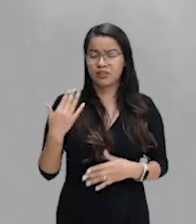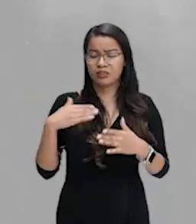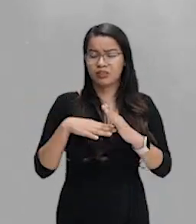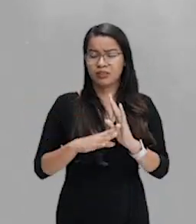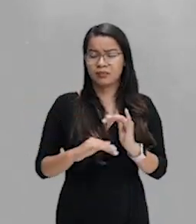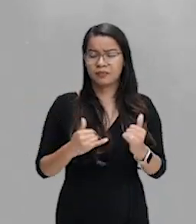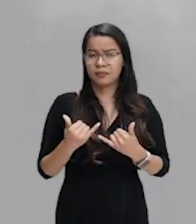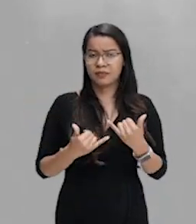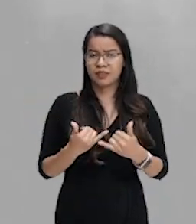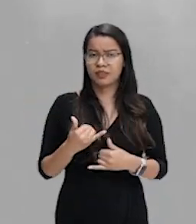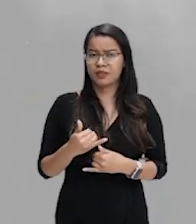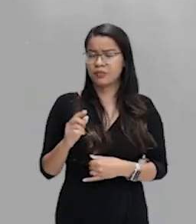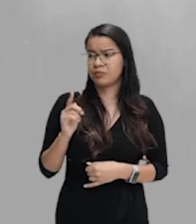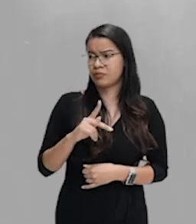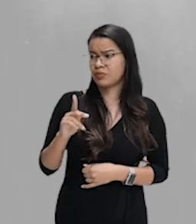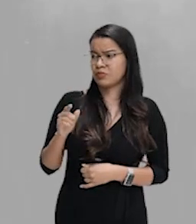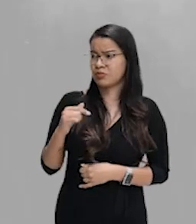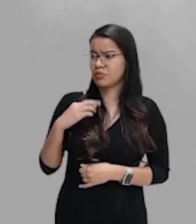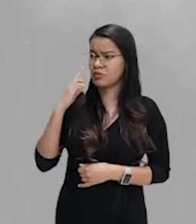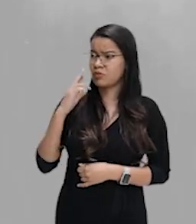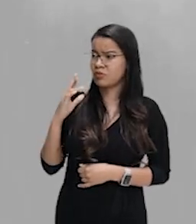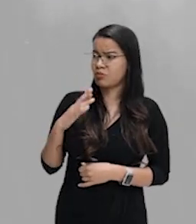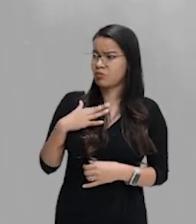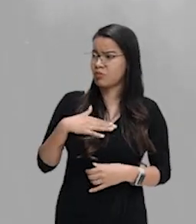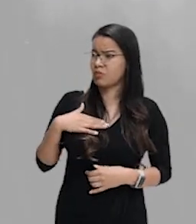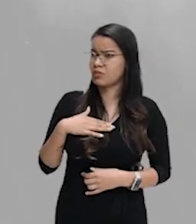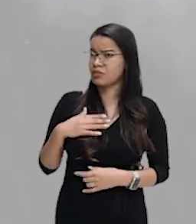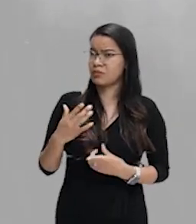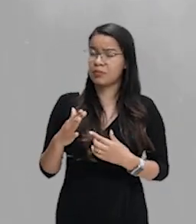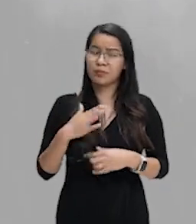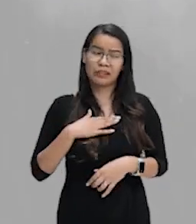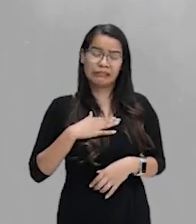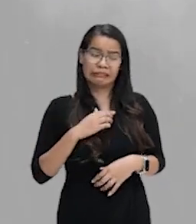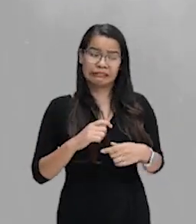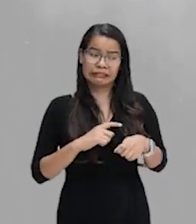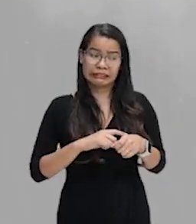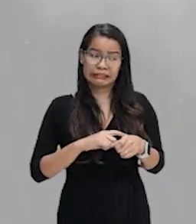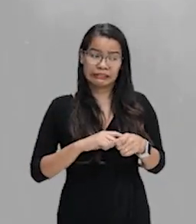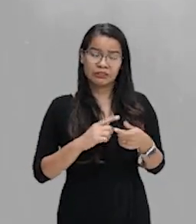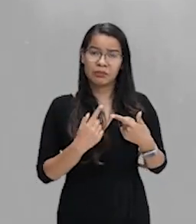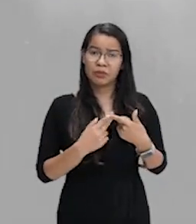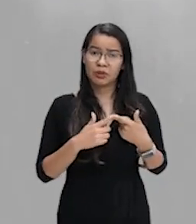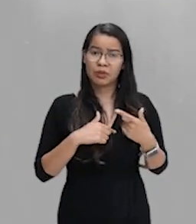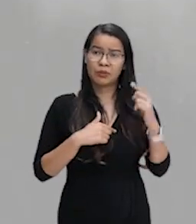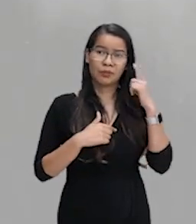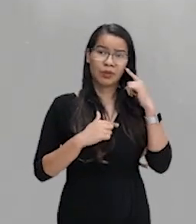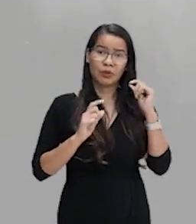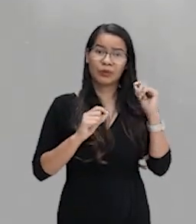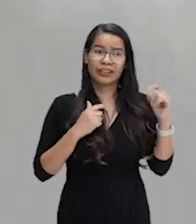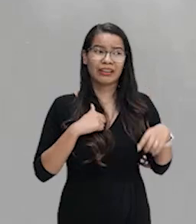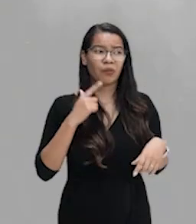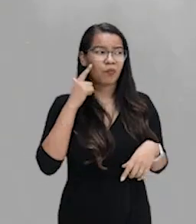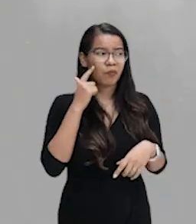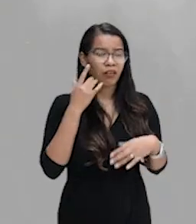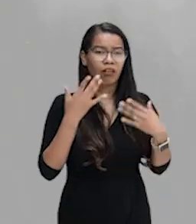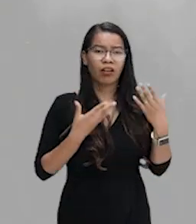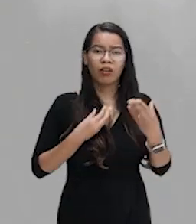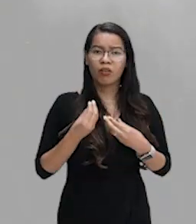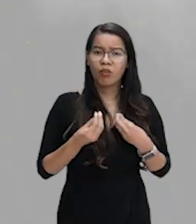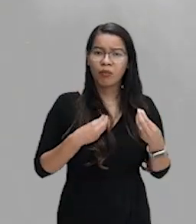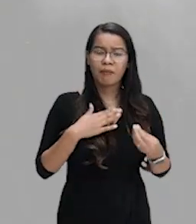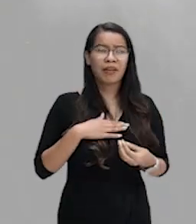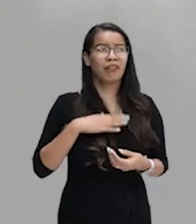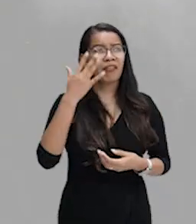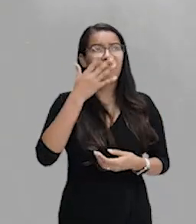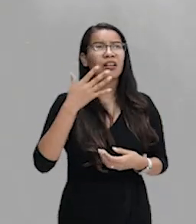se eu gosto do surrealismo, isso me incomoda porque me leva nesse patamar, diz assim, nossa, o que eu estou pensando, como é que a cabeça